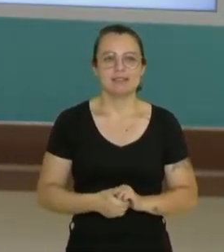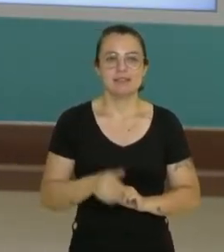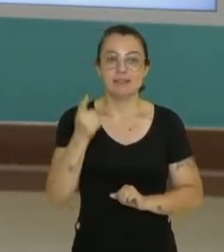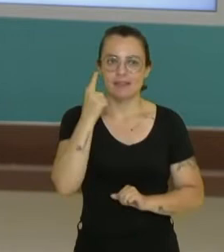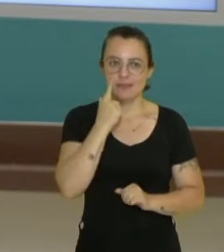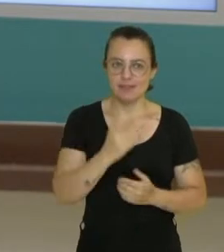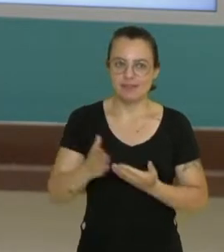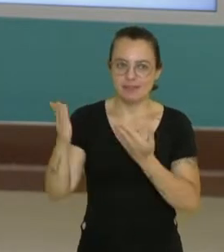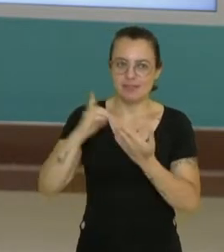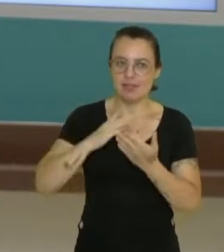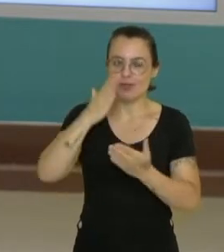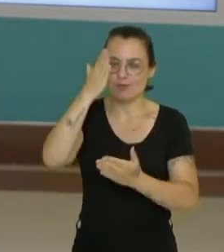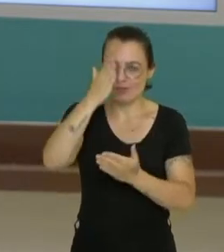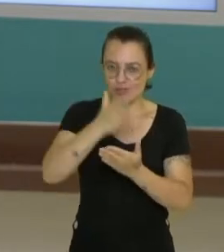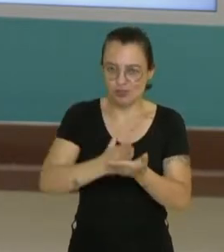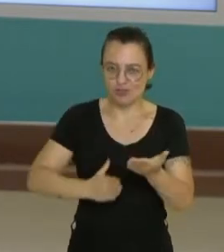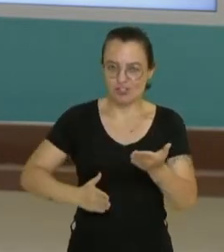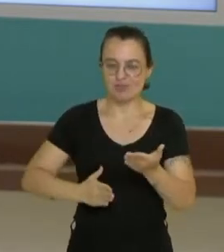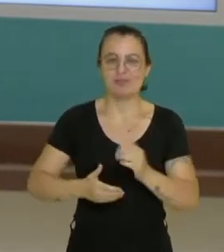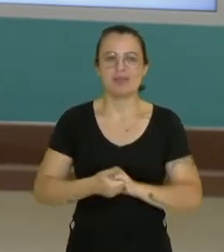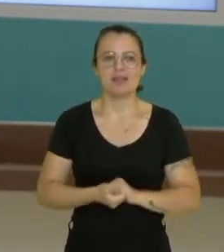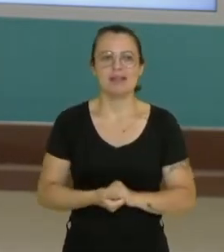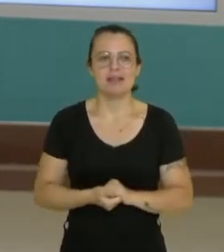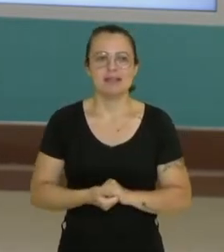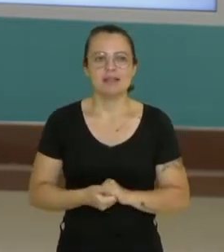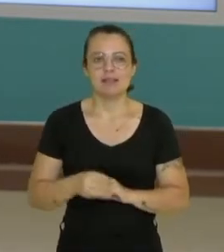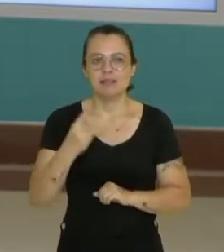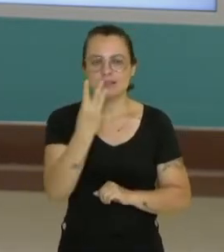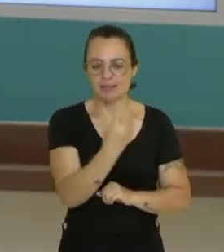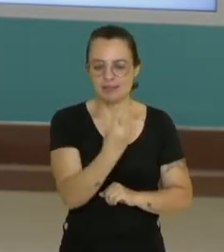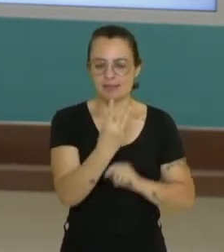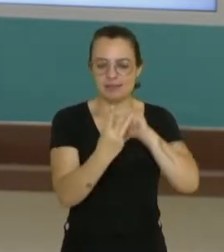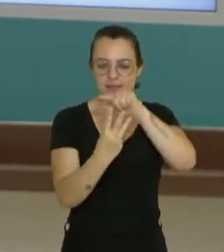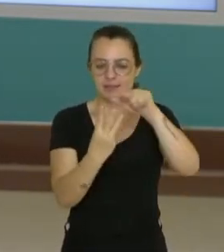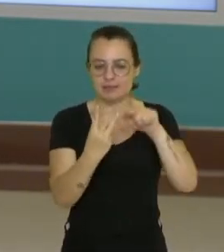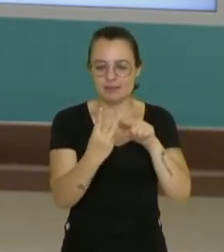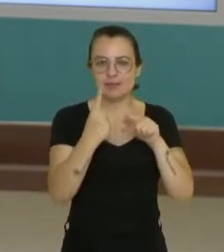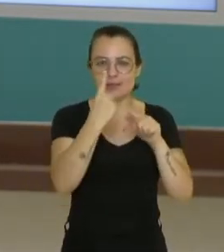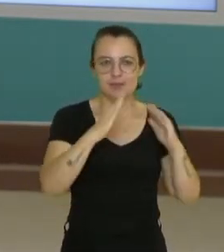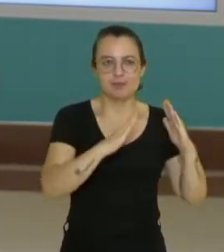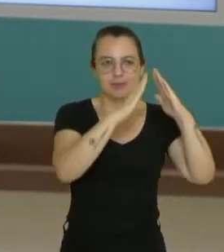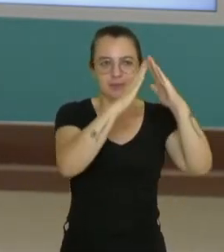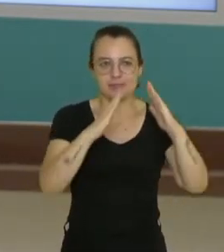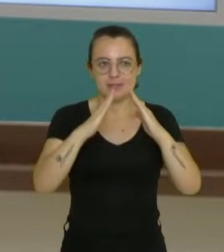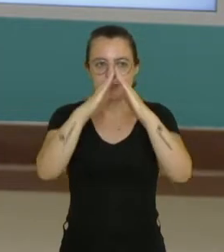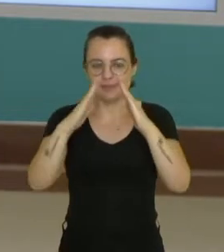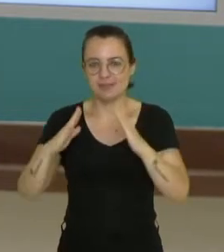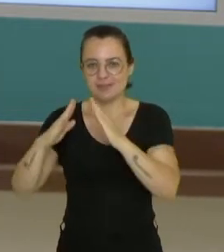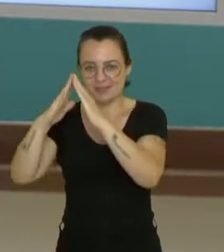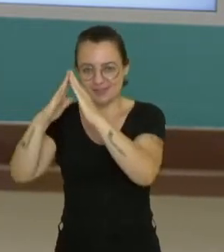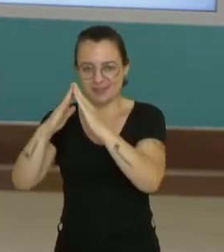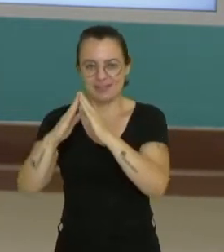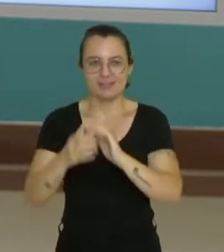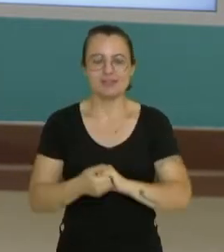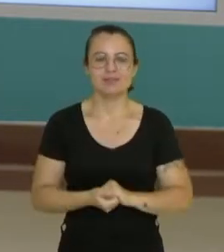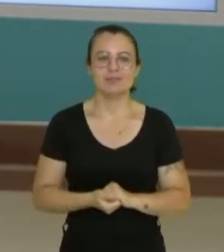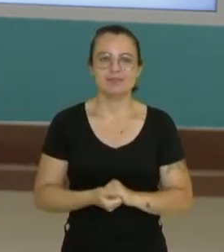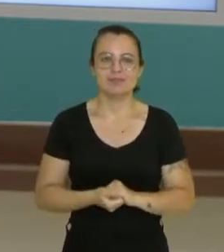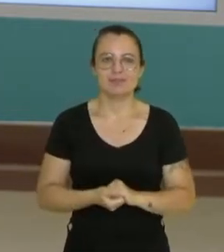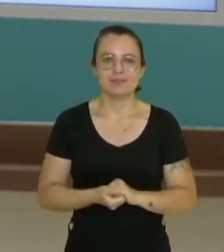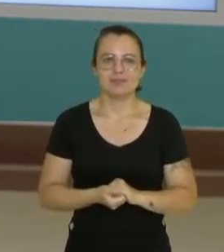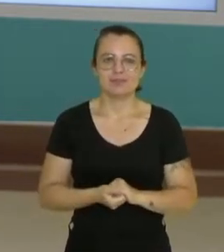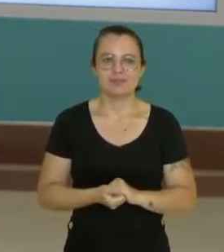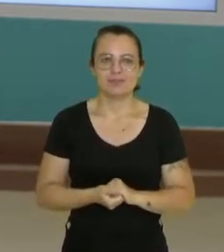3 partes aqui. E essas 3 partes vai dar exatamente formando, juntando elas,